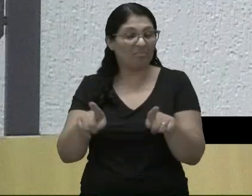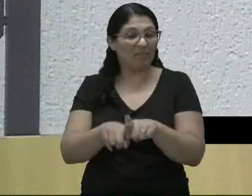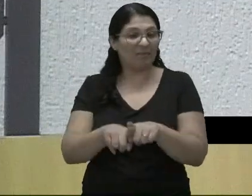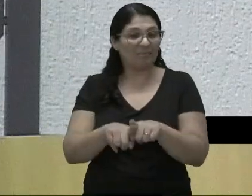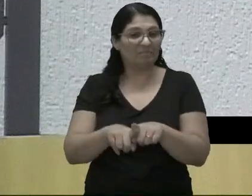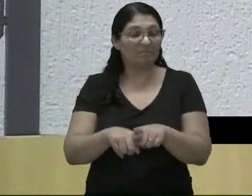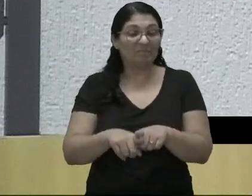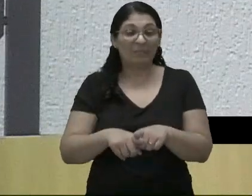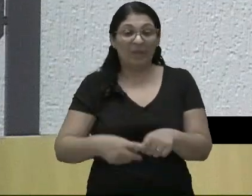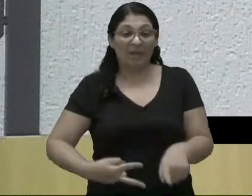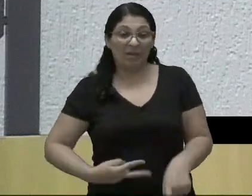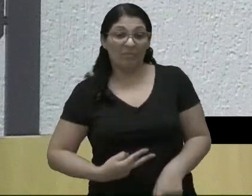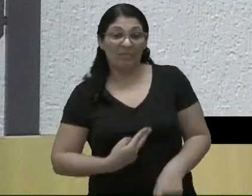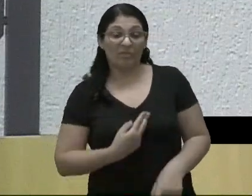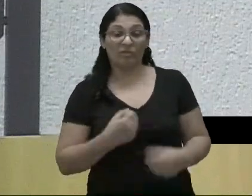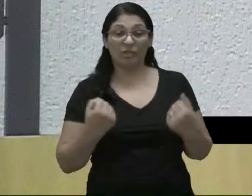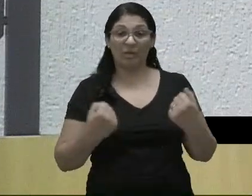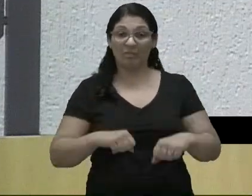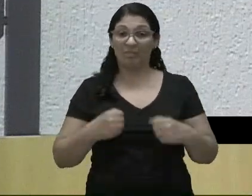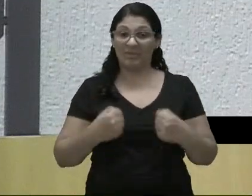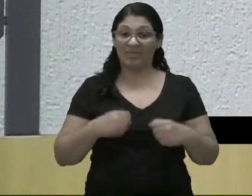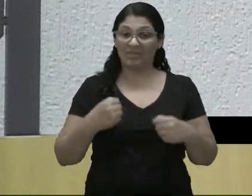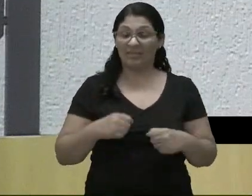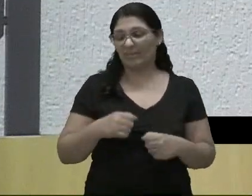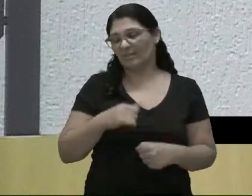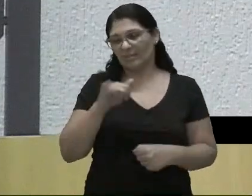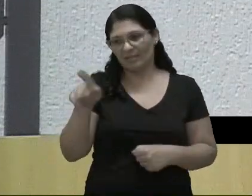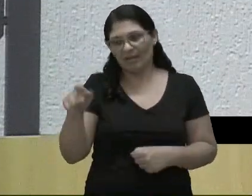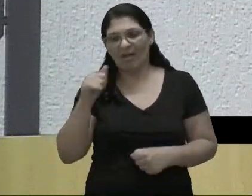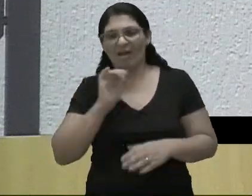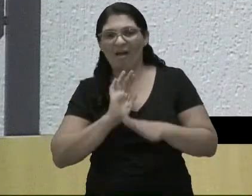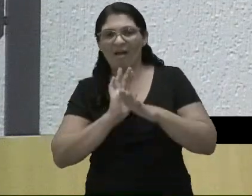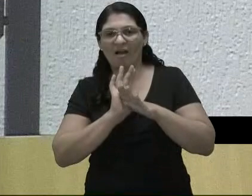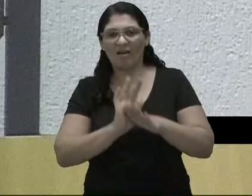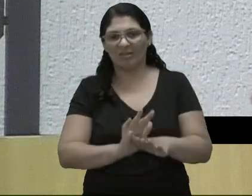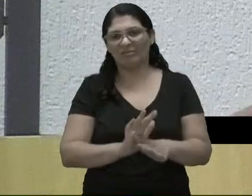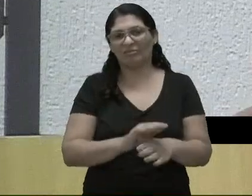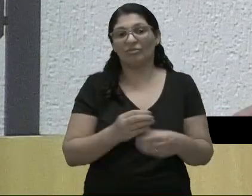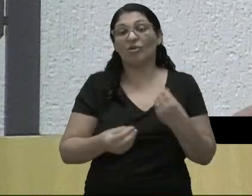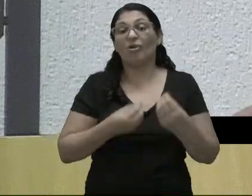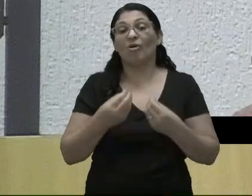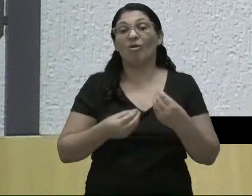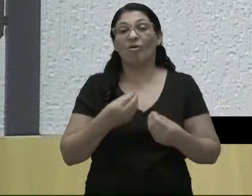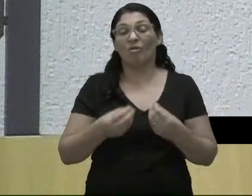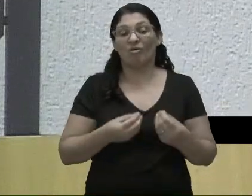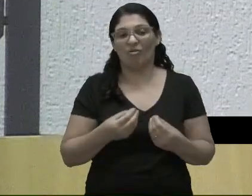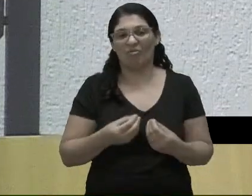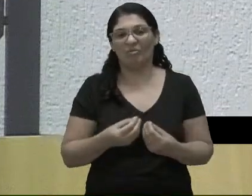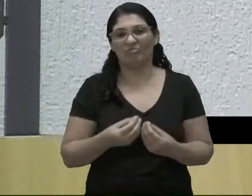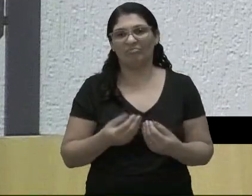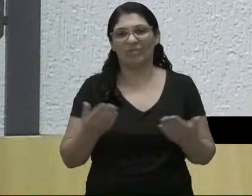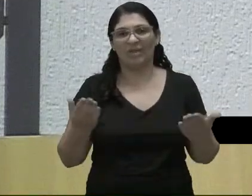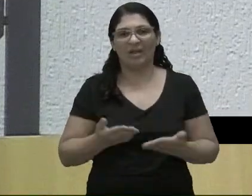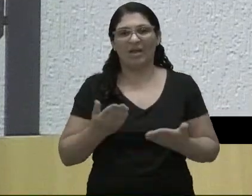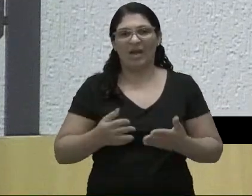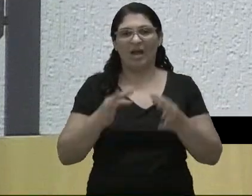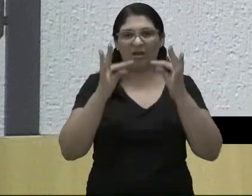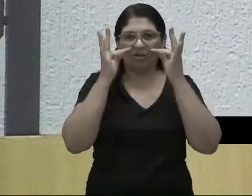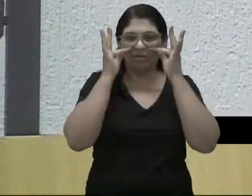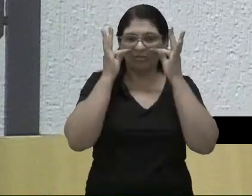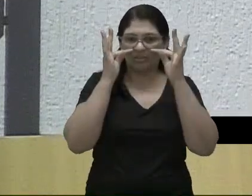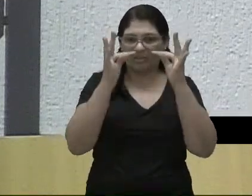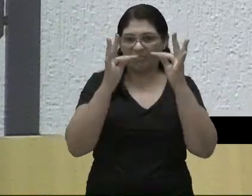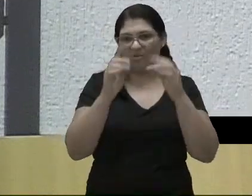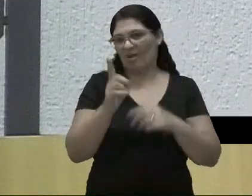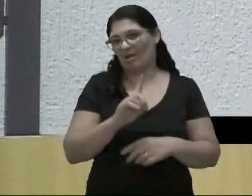tá? Eu fiquei muito preocupado, mas ele já não é mais uma testemunha, e sim um investigado. É isso aí